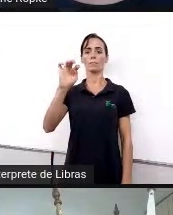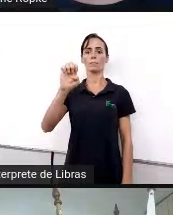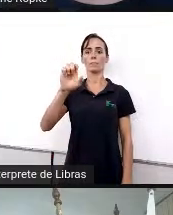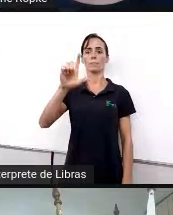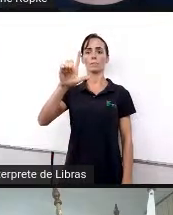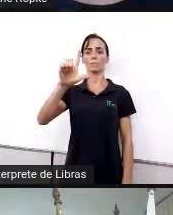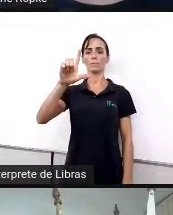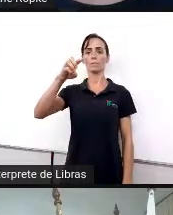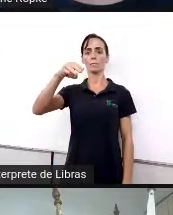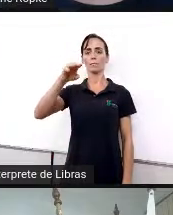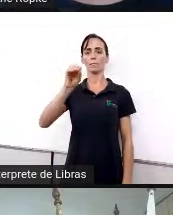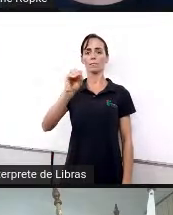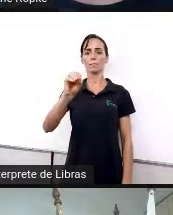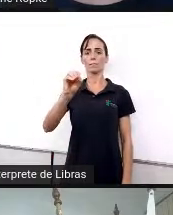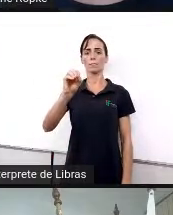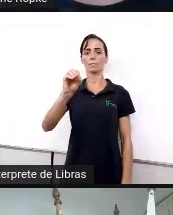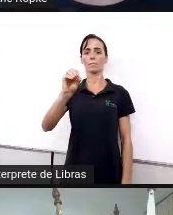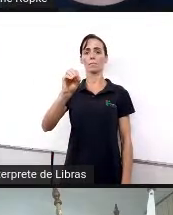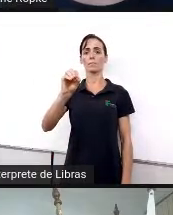Telmo Eduardo